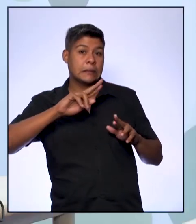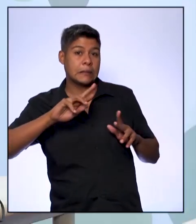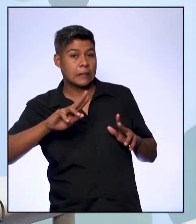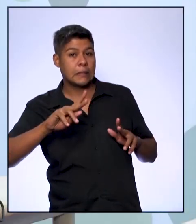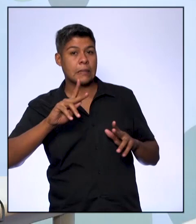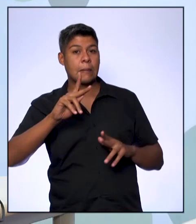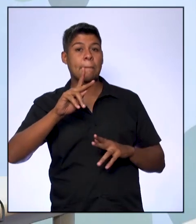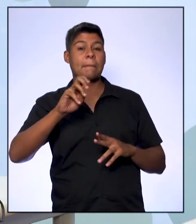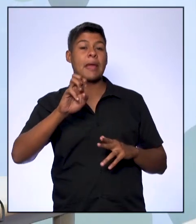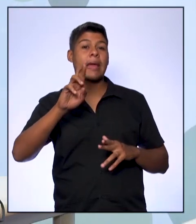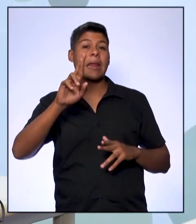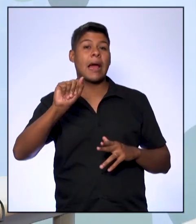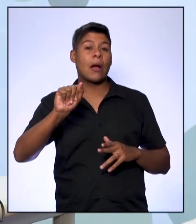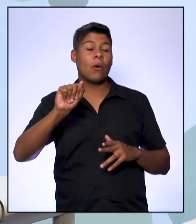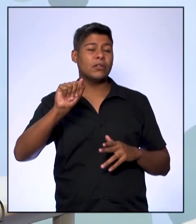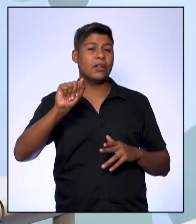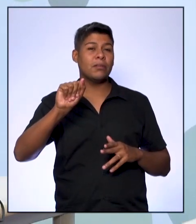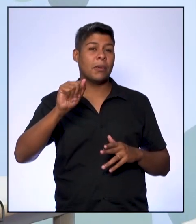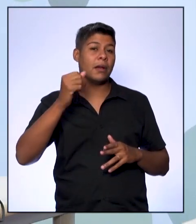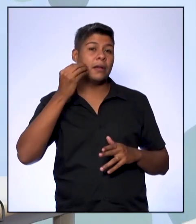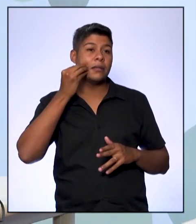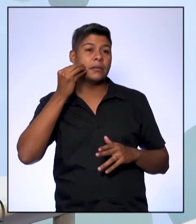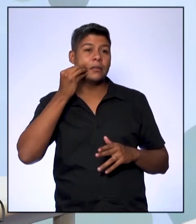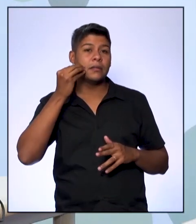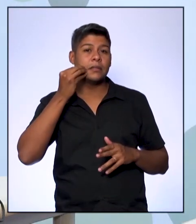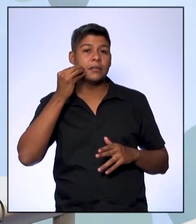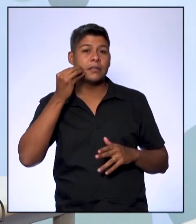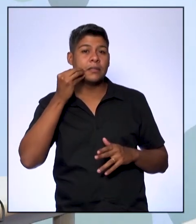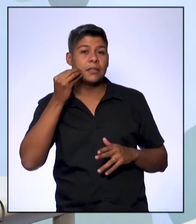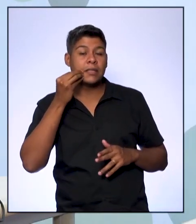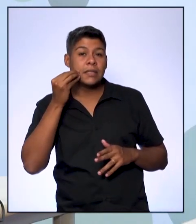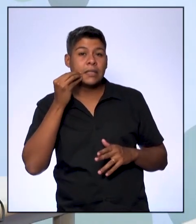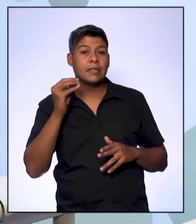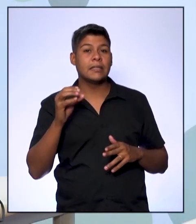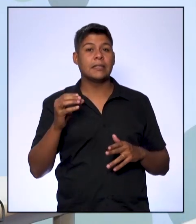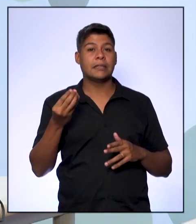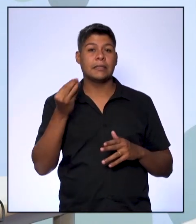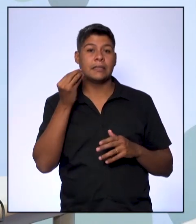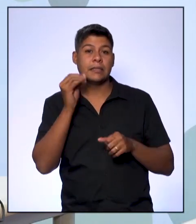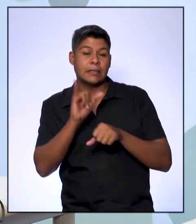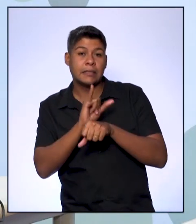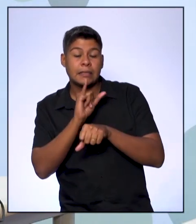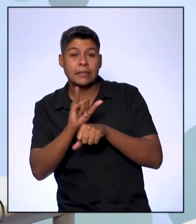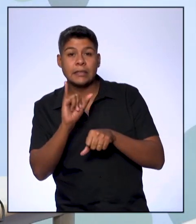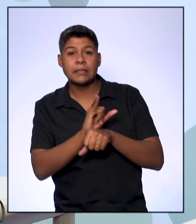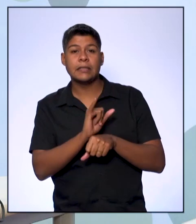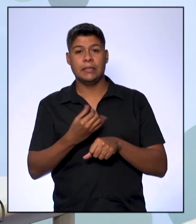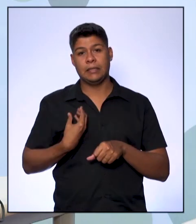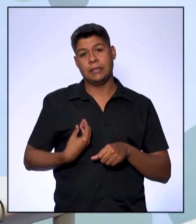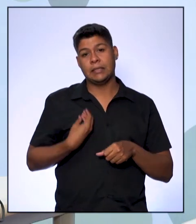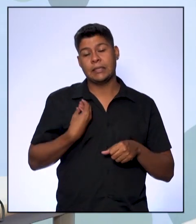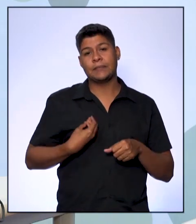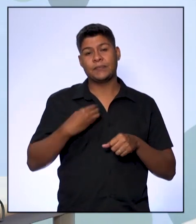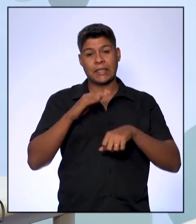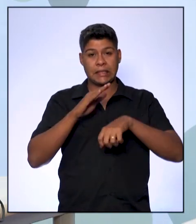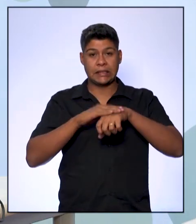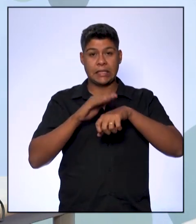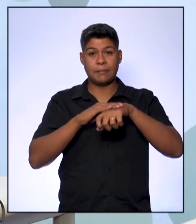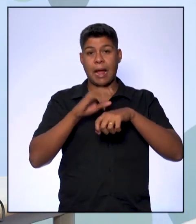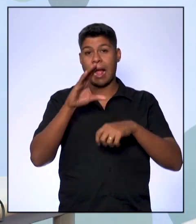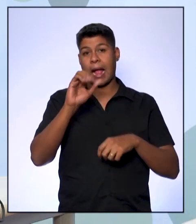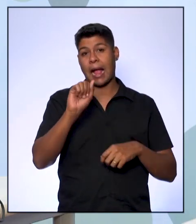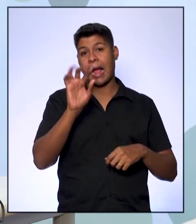é o senhor que planta pera pereira a catacrese é semelhante a isso só que a catacrese vem para que